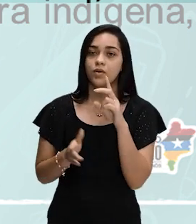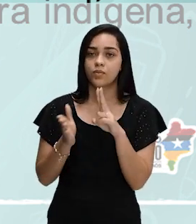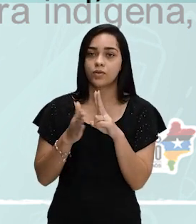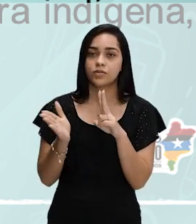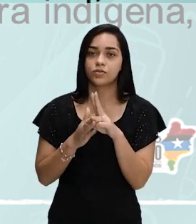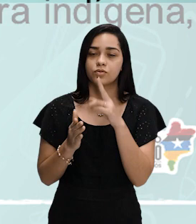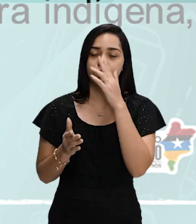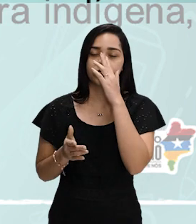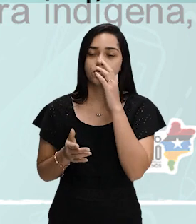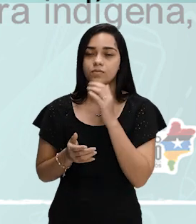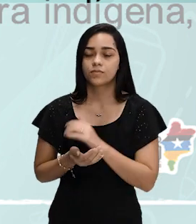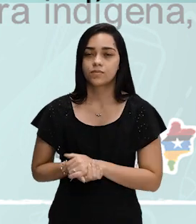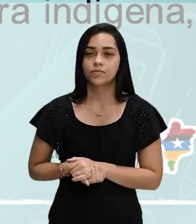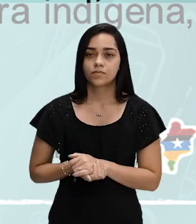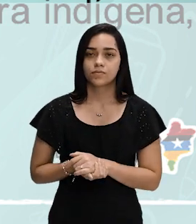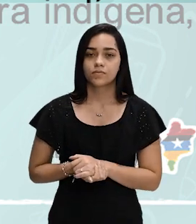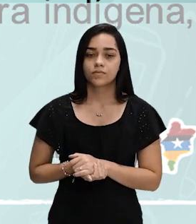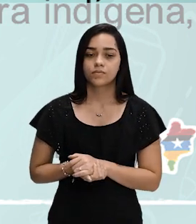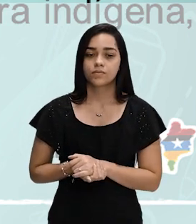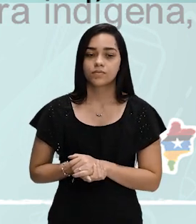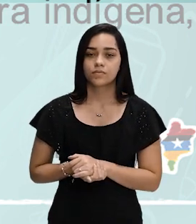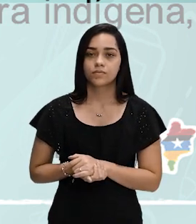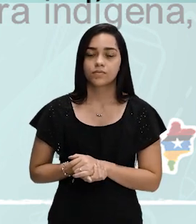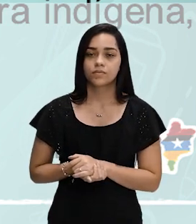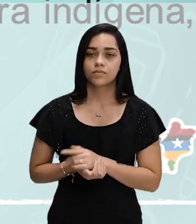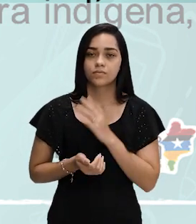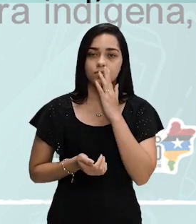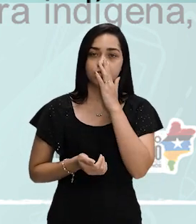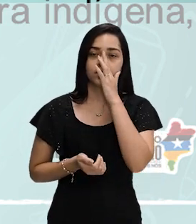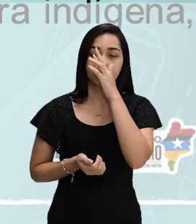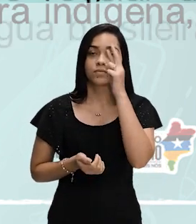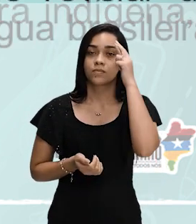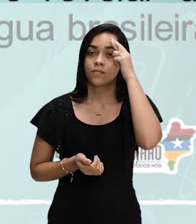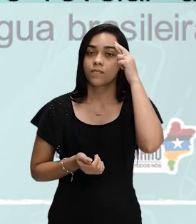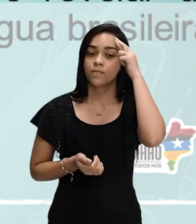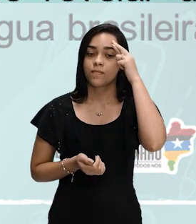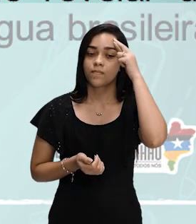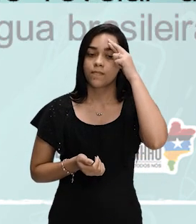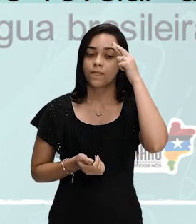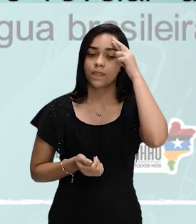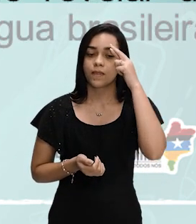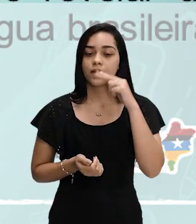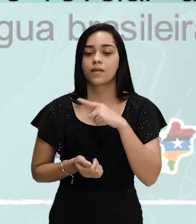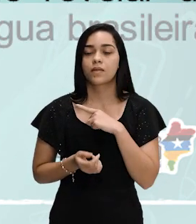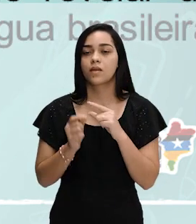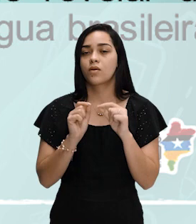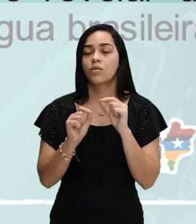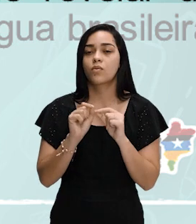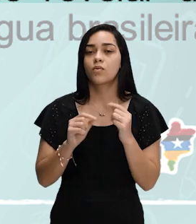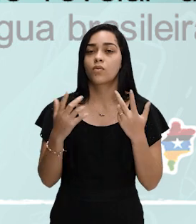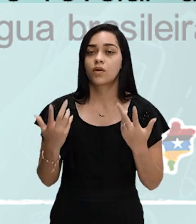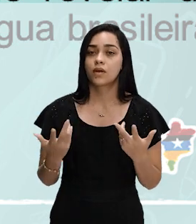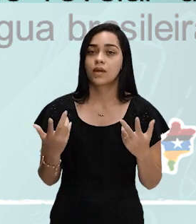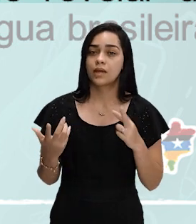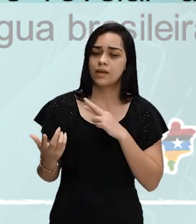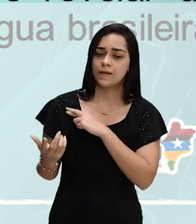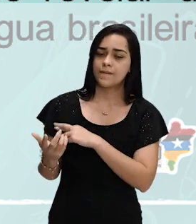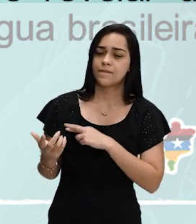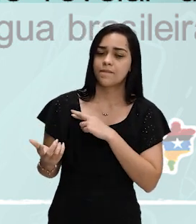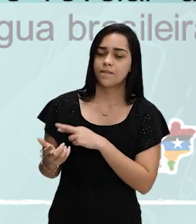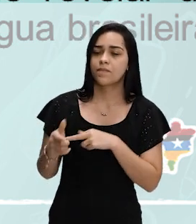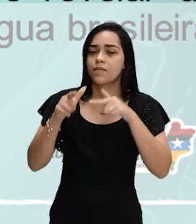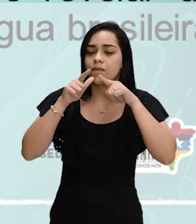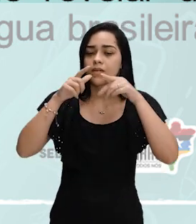índio, tá? Os romances de José de Alencar trazem uma linguagem mais original